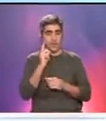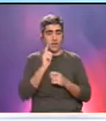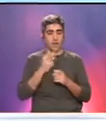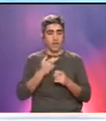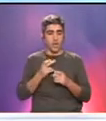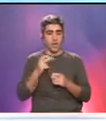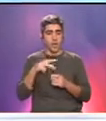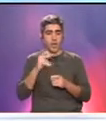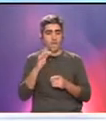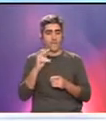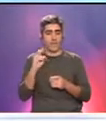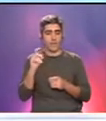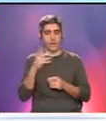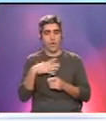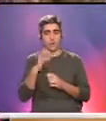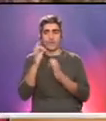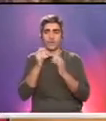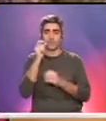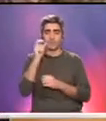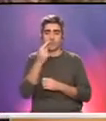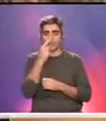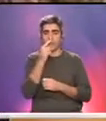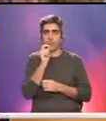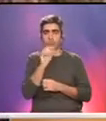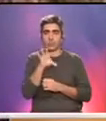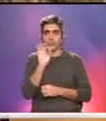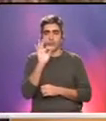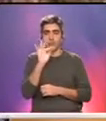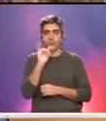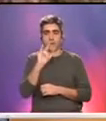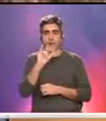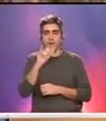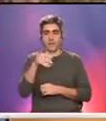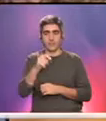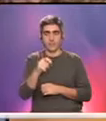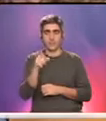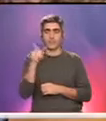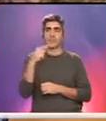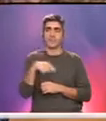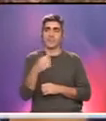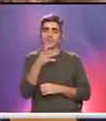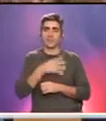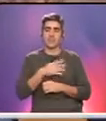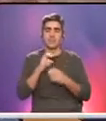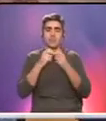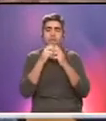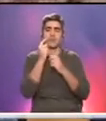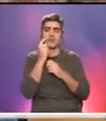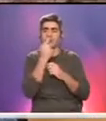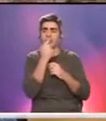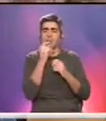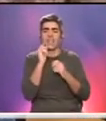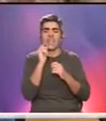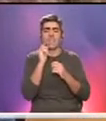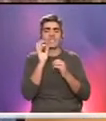ao Filipe, ele gosta mais de ser tratado por Filipe, que tinha a boca com quistos, tinha pus, portanto estamos aqui a falar de uma infecção que certamente também se